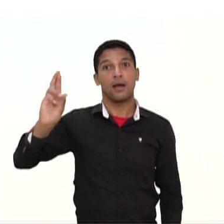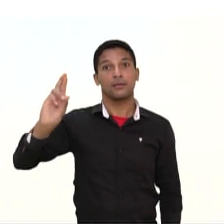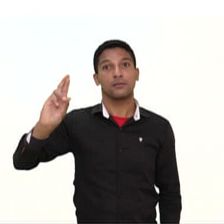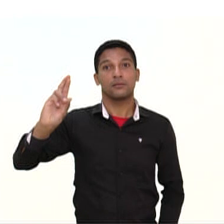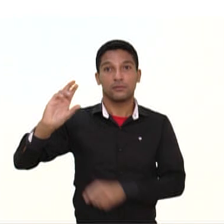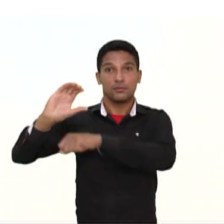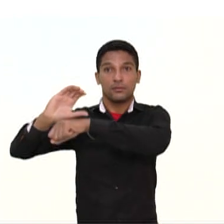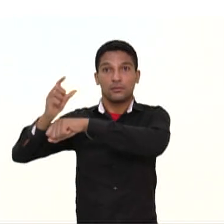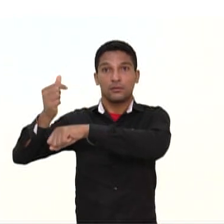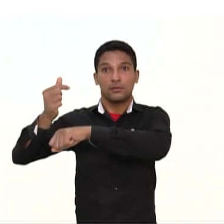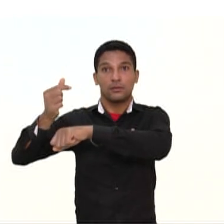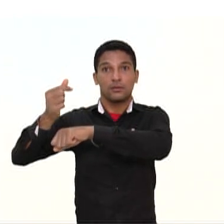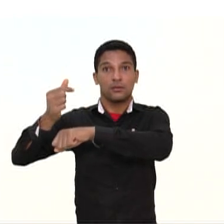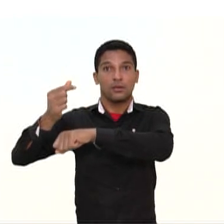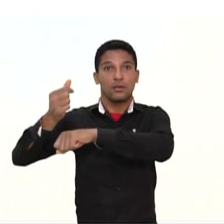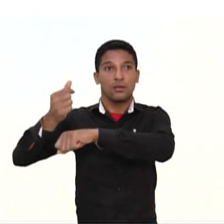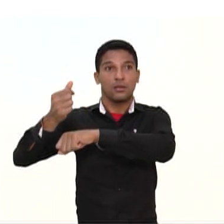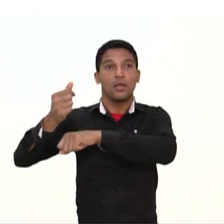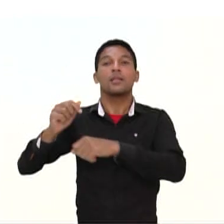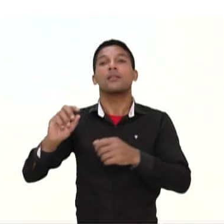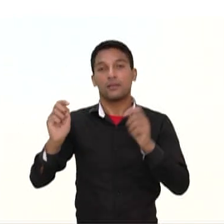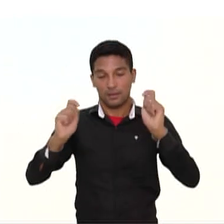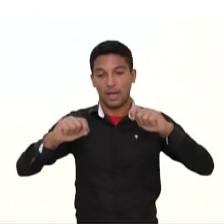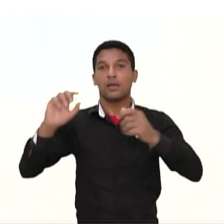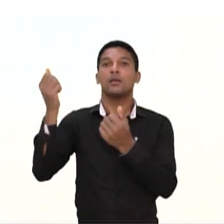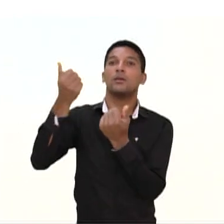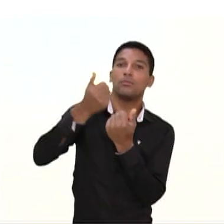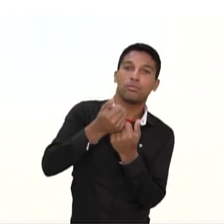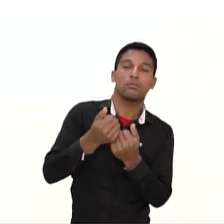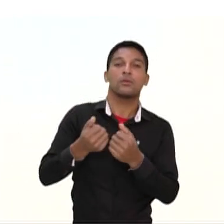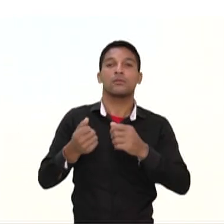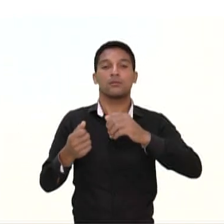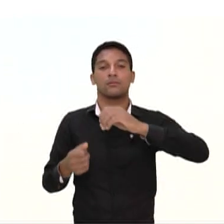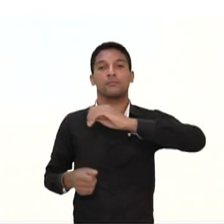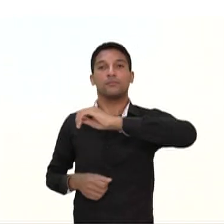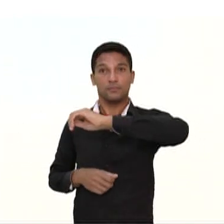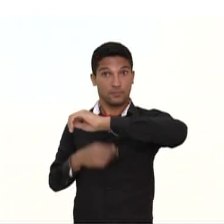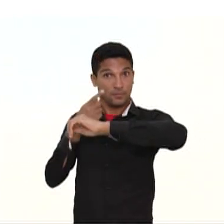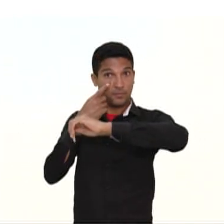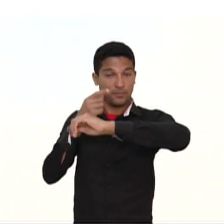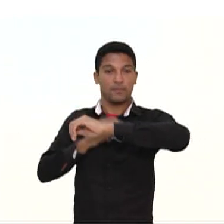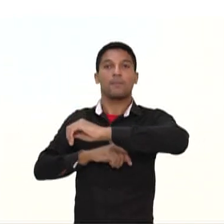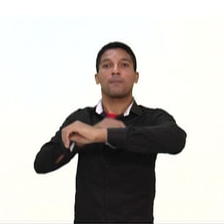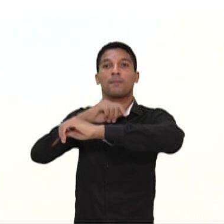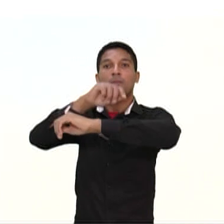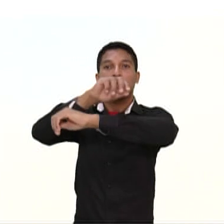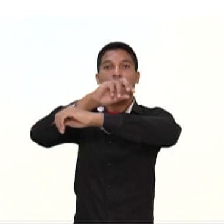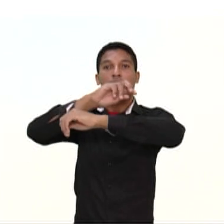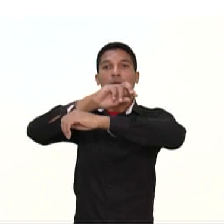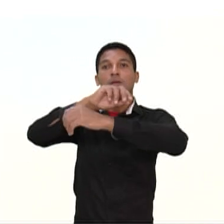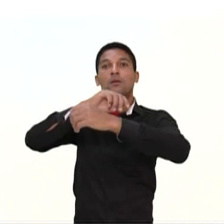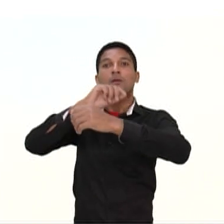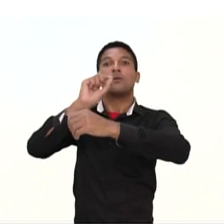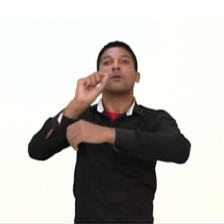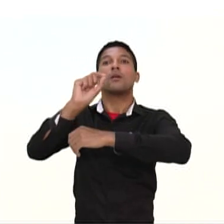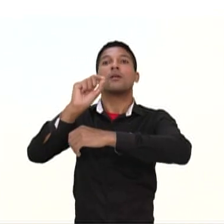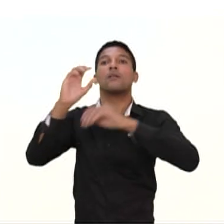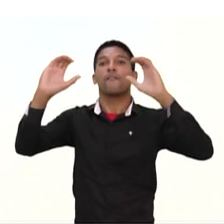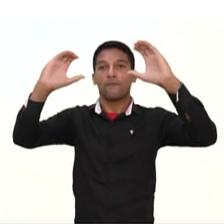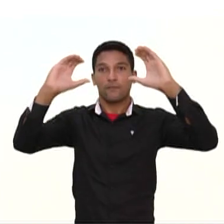pode ser expresso através da função quadrática L igual a x quadrado mais 4x menos 5, em que x